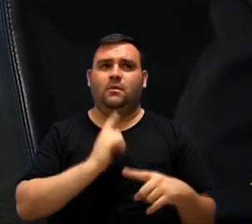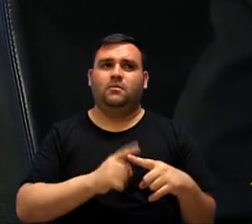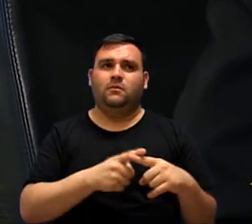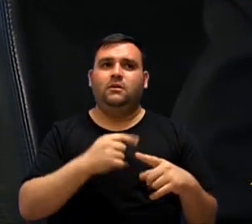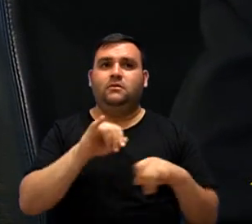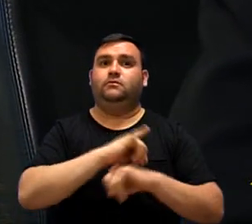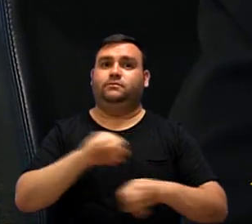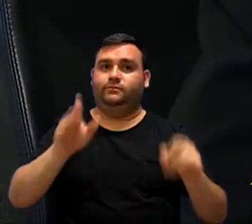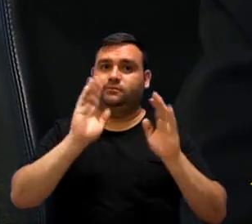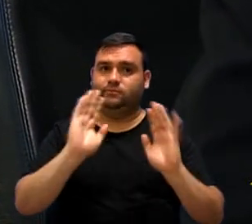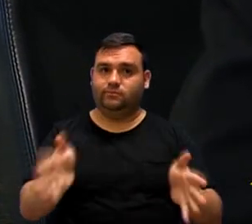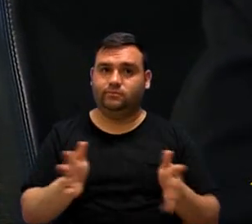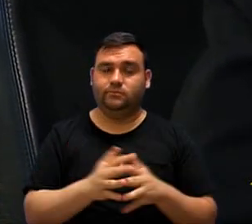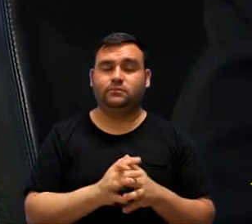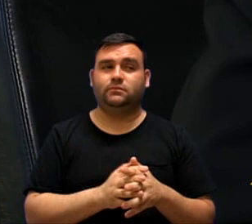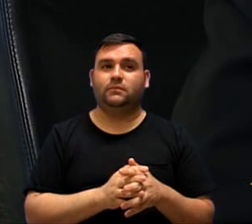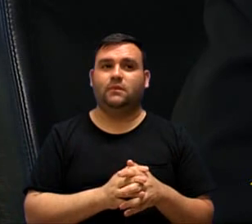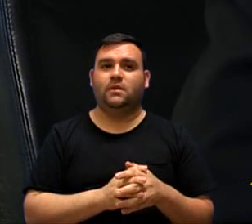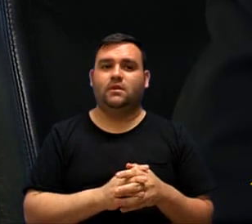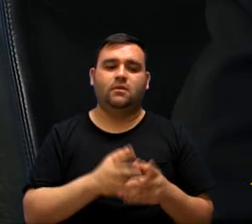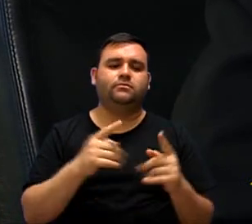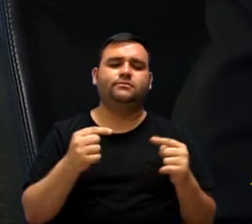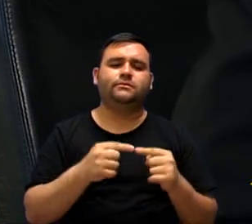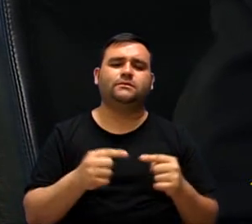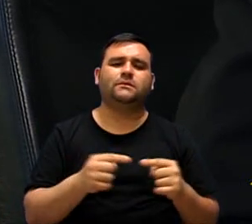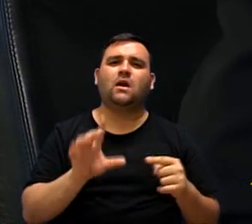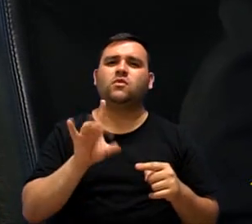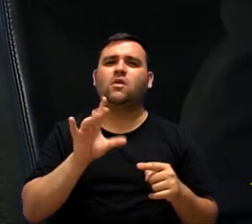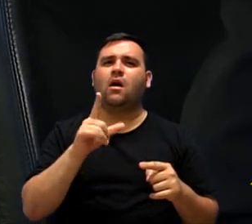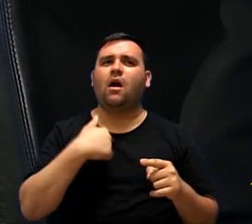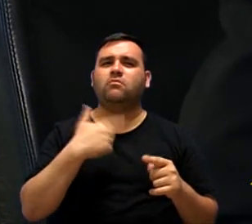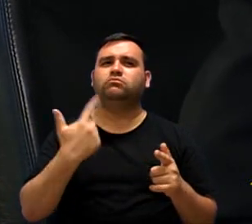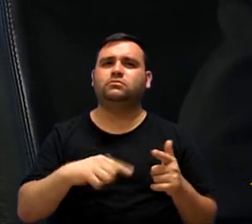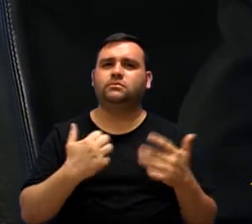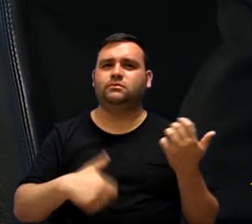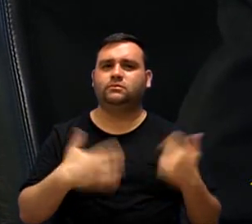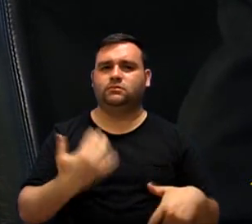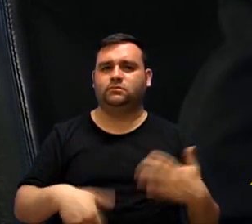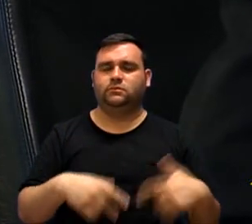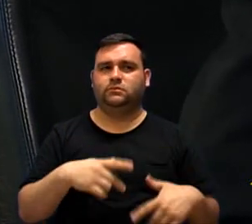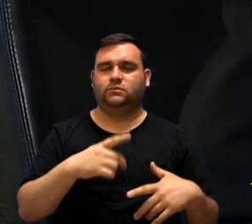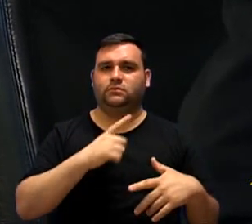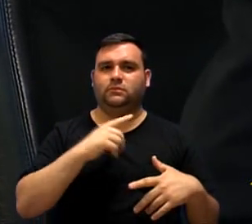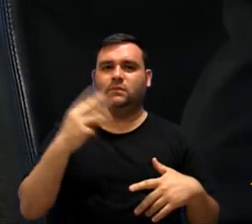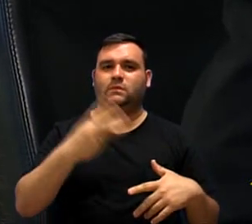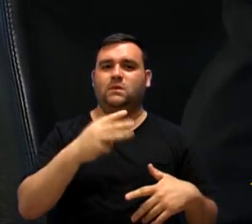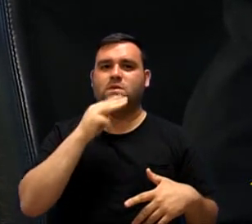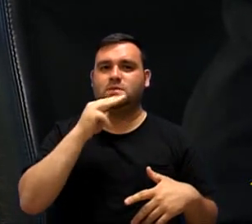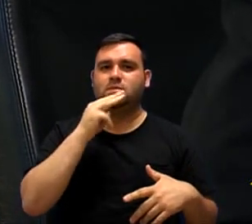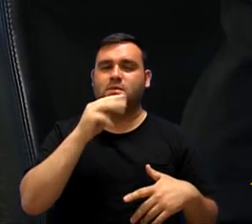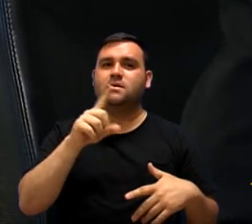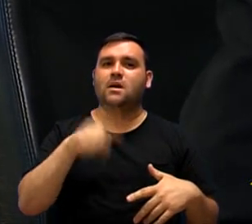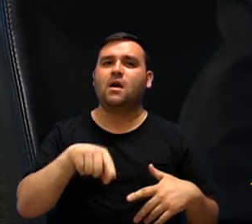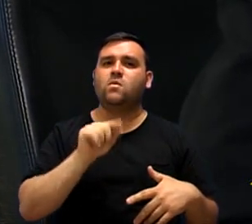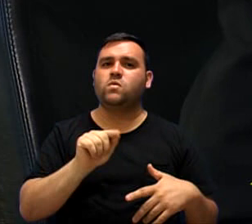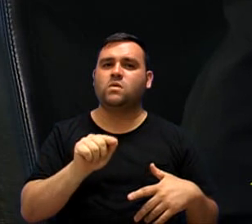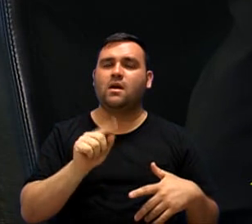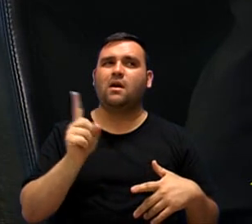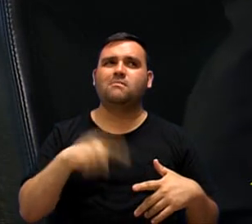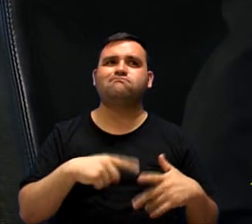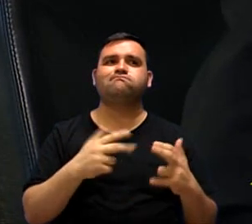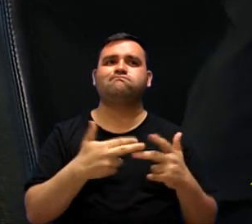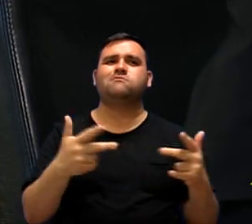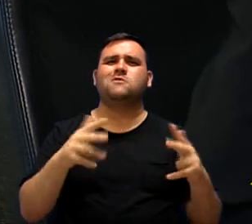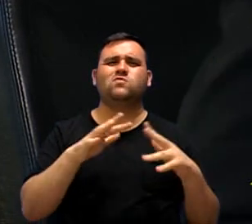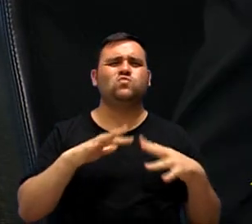por falta de aviso. A questão, só aproveitando aí a 3 de março, que é algo